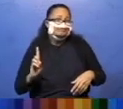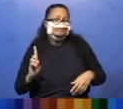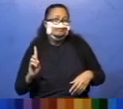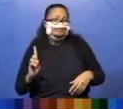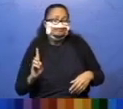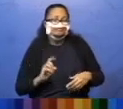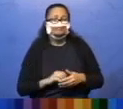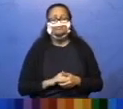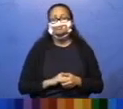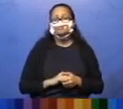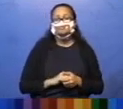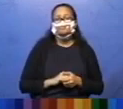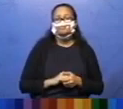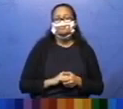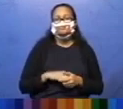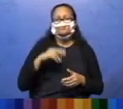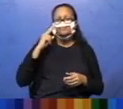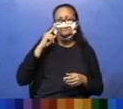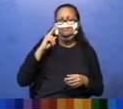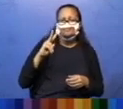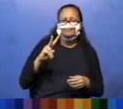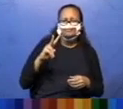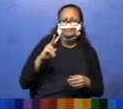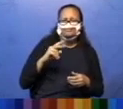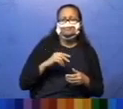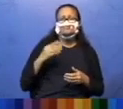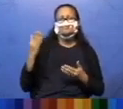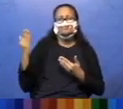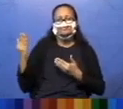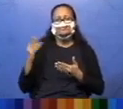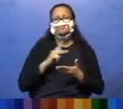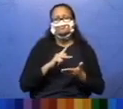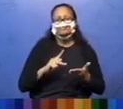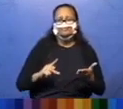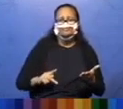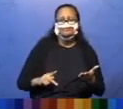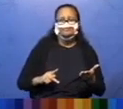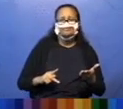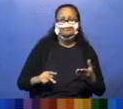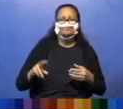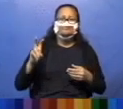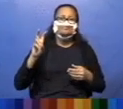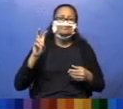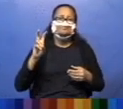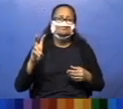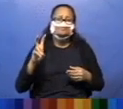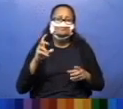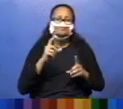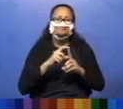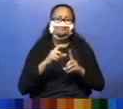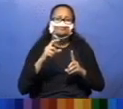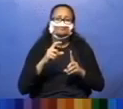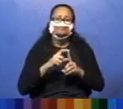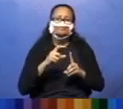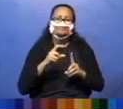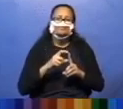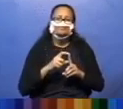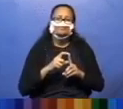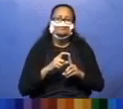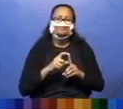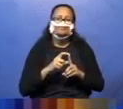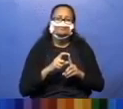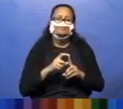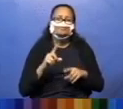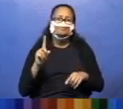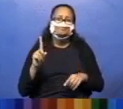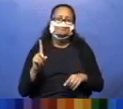essa Cecília Meirelles? Que esperta que ela é? Ela com 5 palavrinhas, monossílabas, com uma